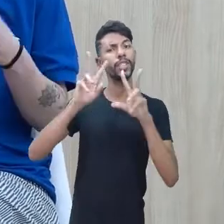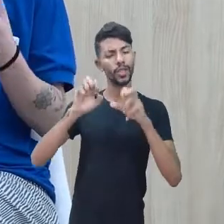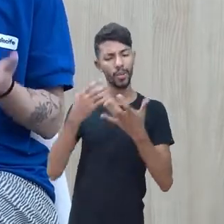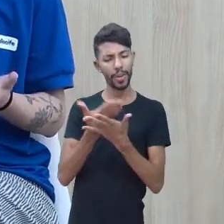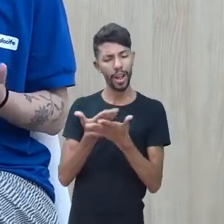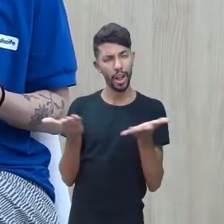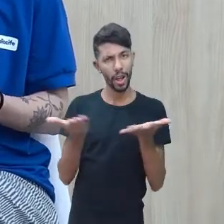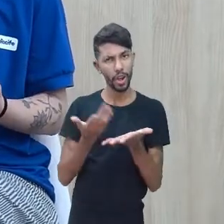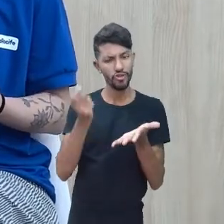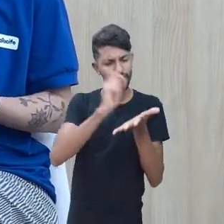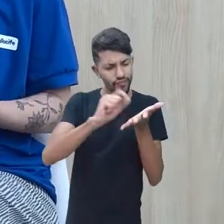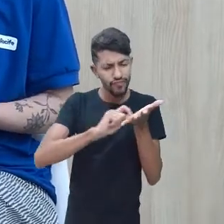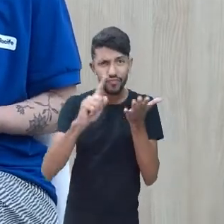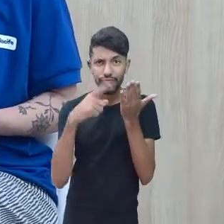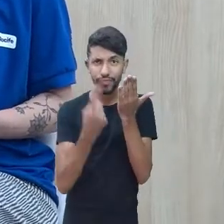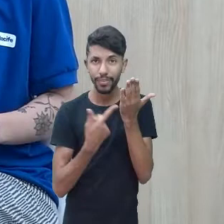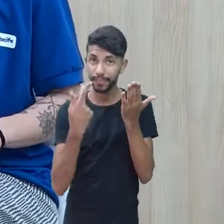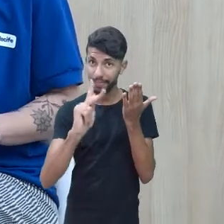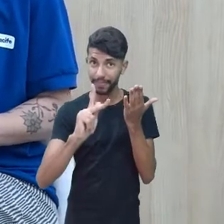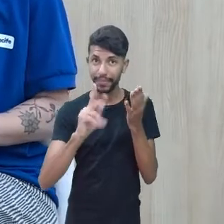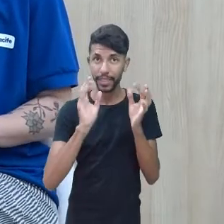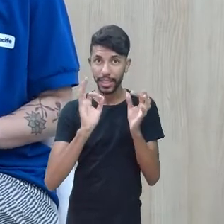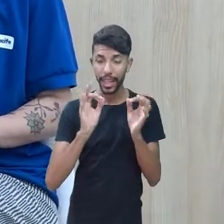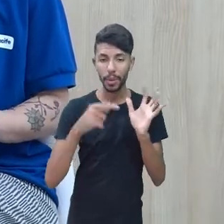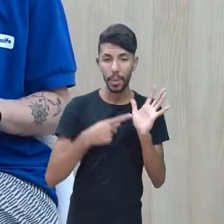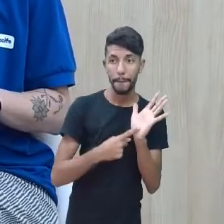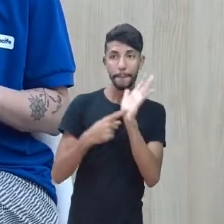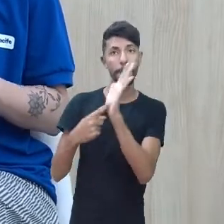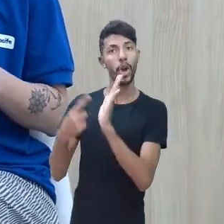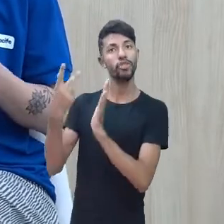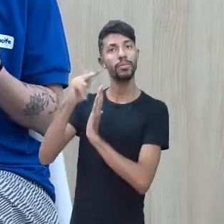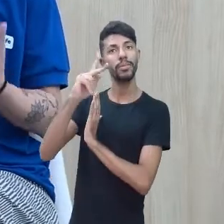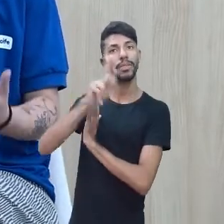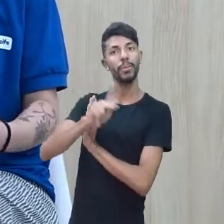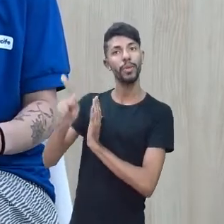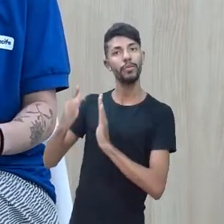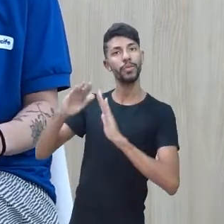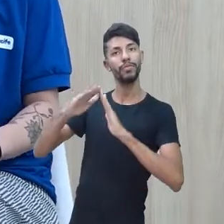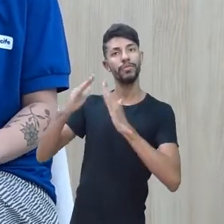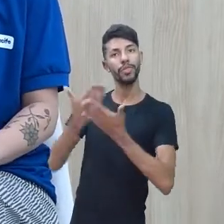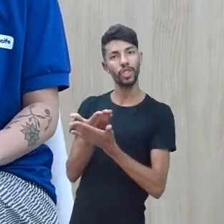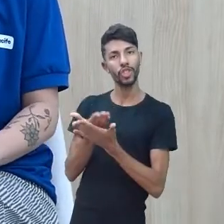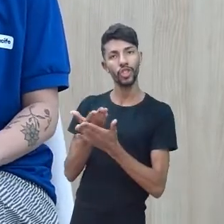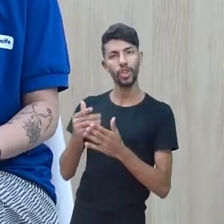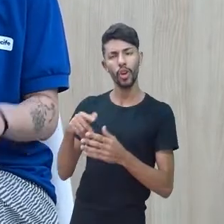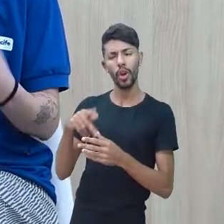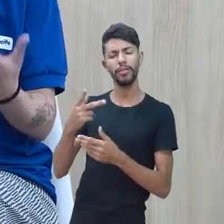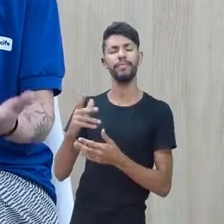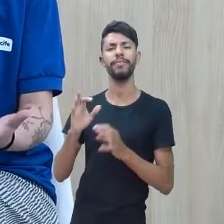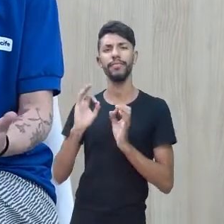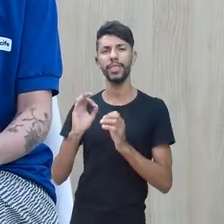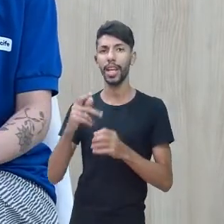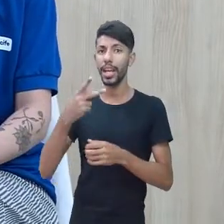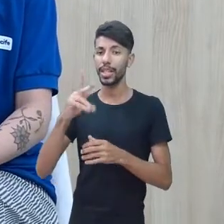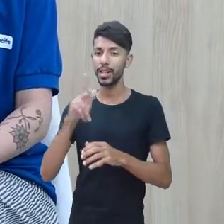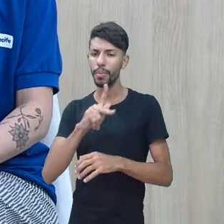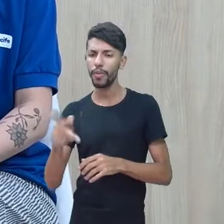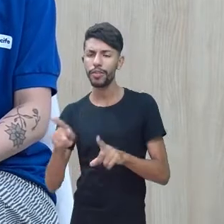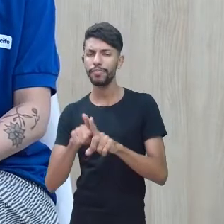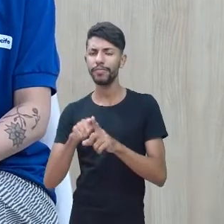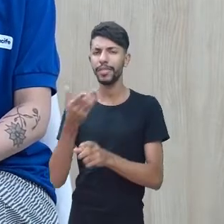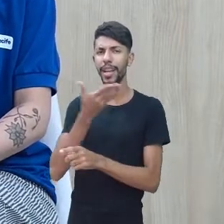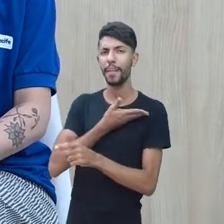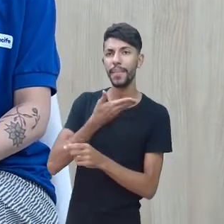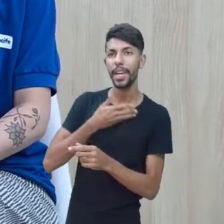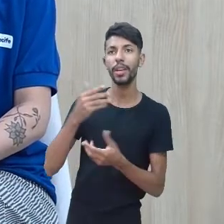você anota aí no caderninho, né? Leva essa discussão para a sua sala de aula, para os seus colegas, para os seus professores e